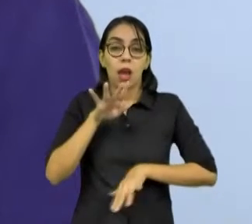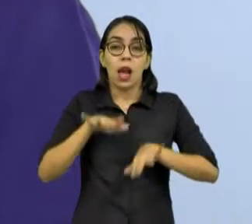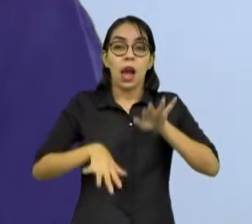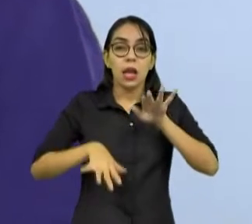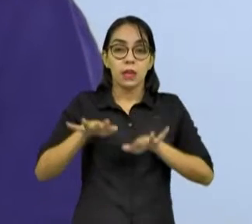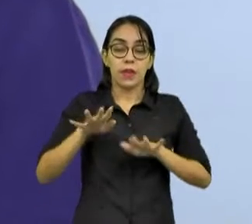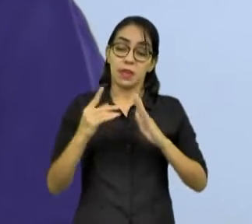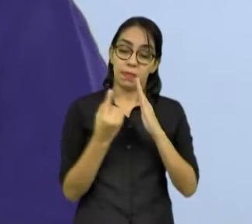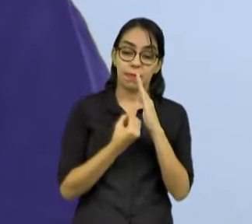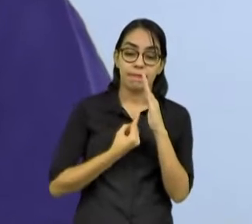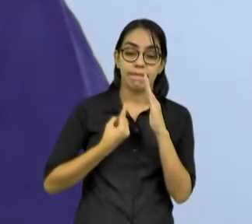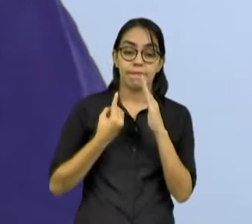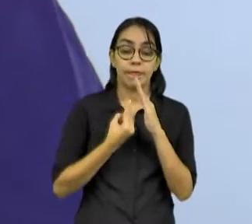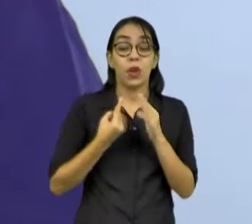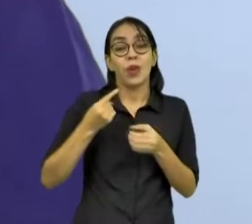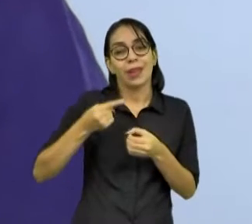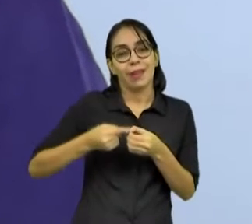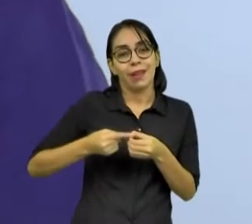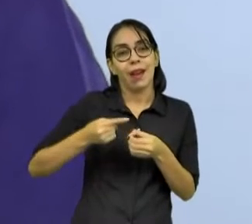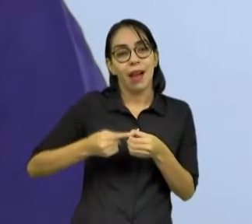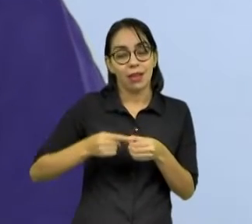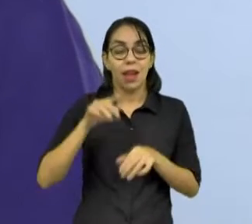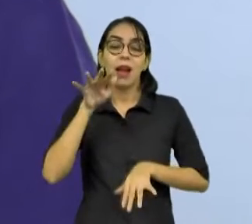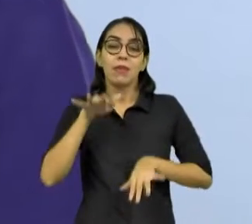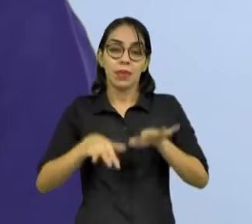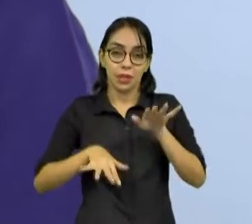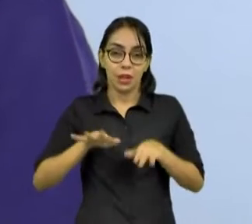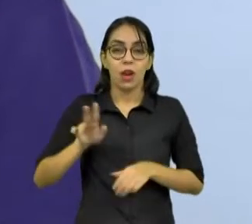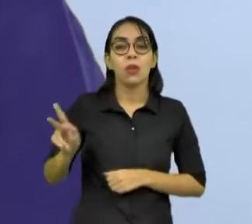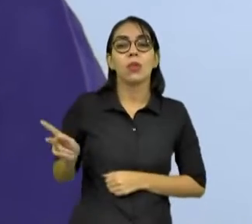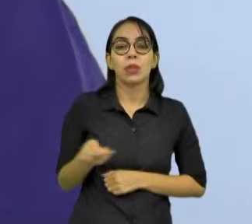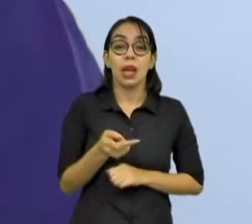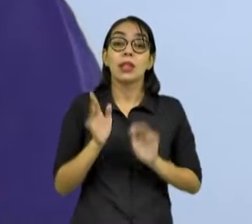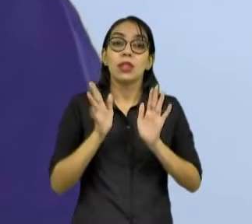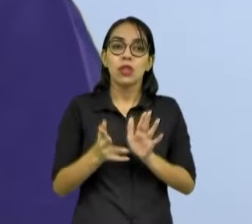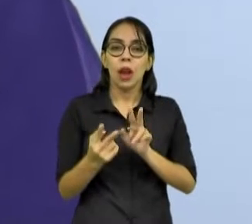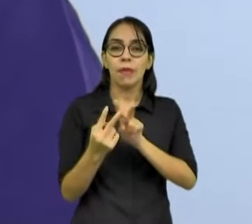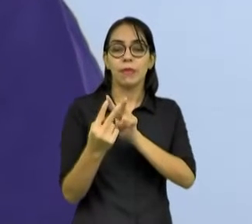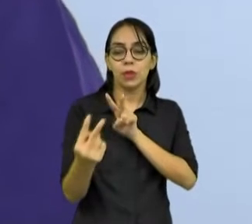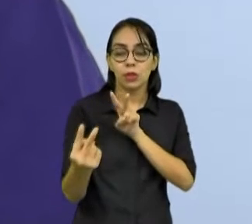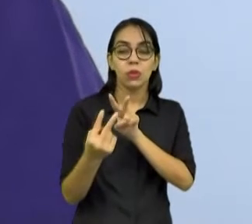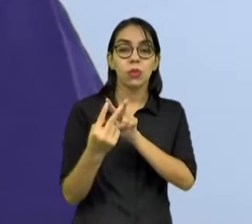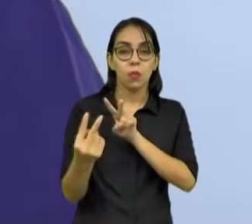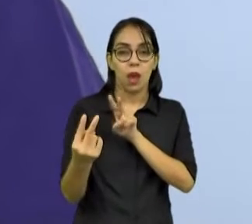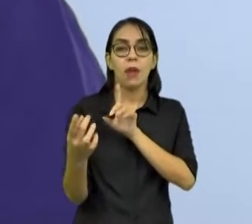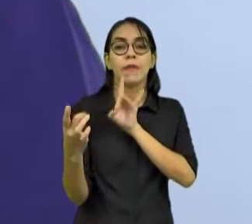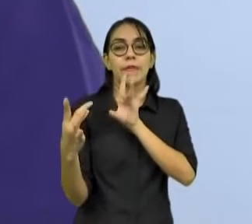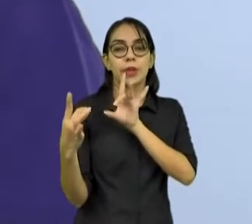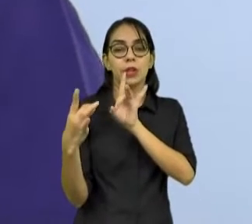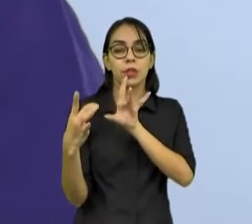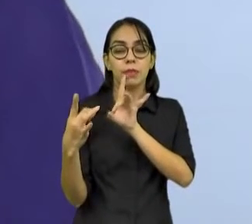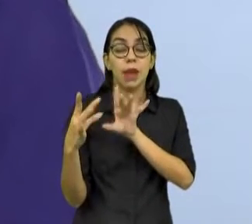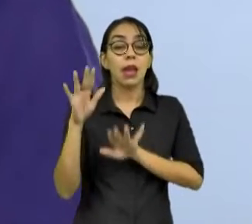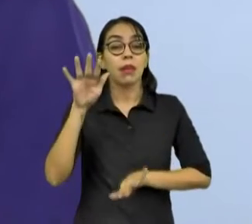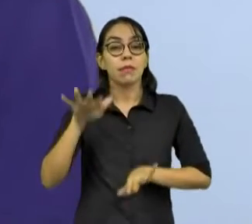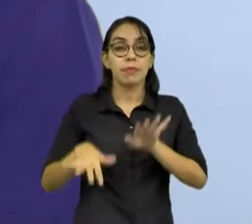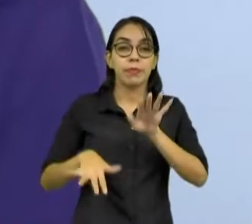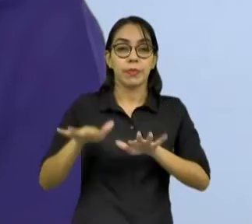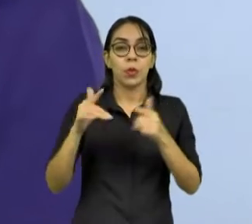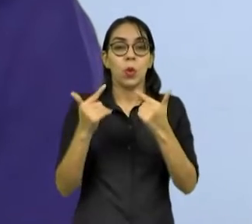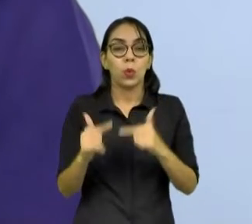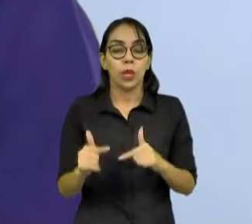em cidades do interior, que a gente, essas pessoas a gente atende de forma virtual, então elas não têm com quem conversar, não têm